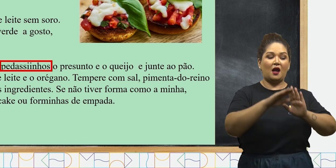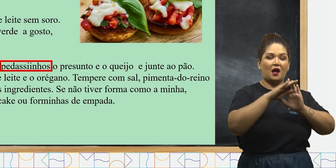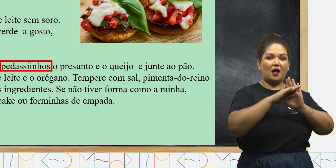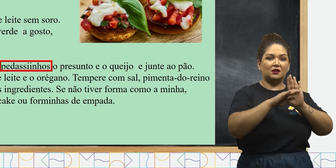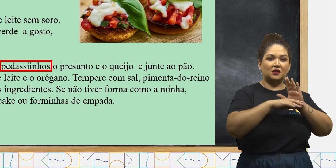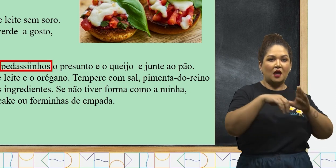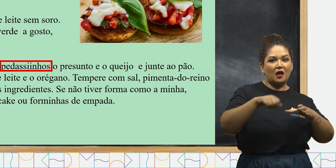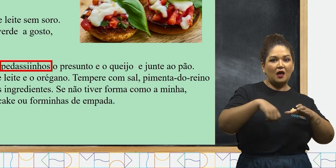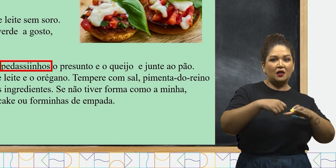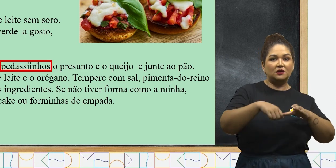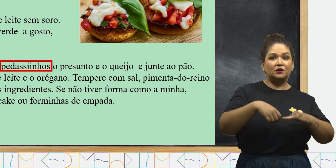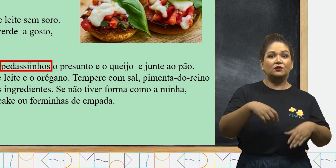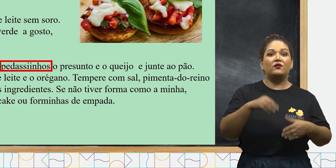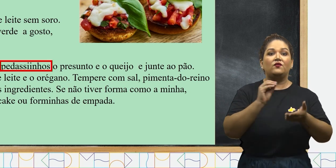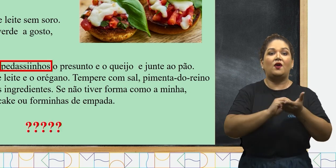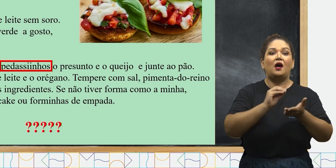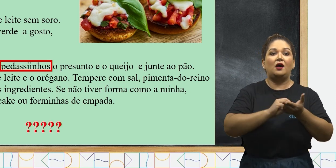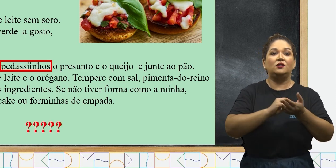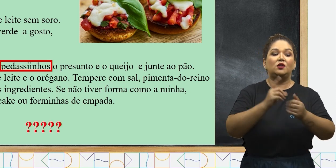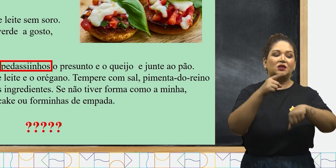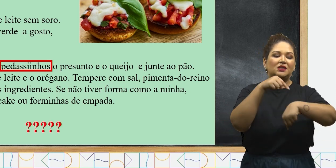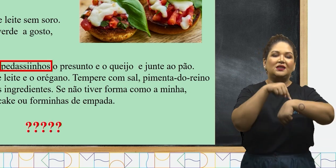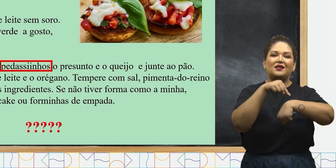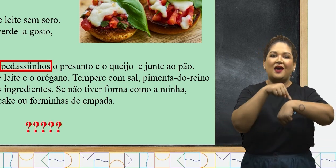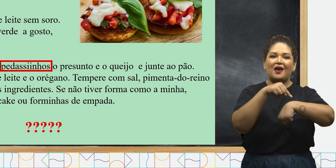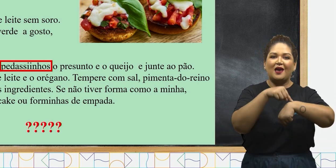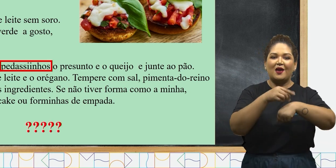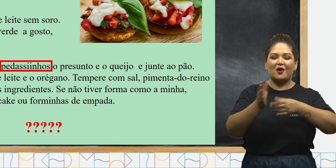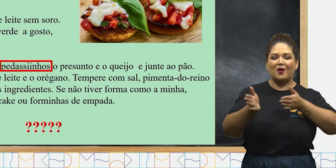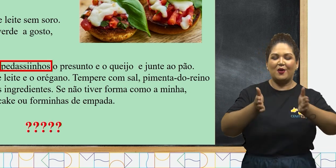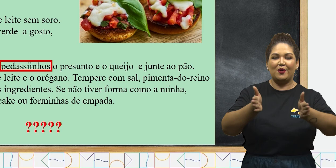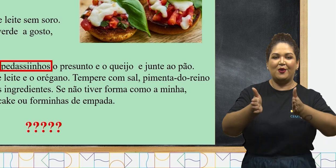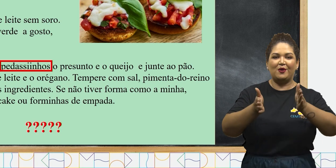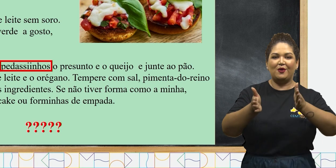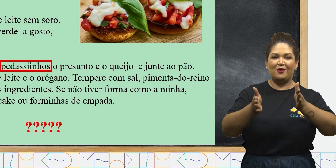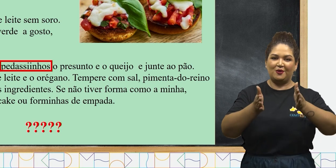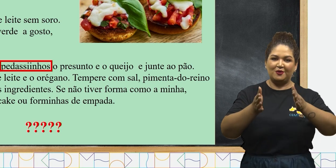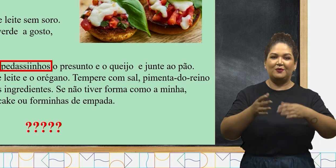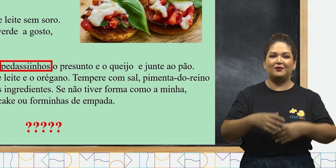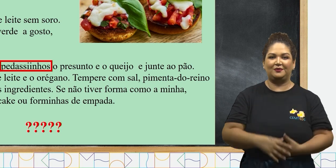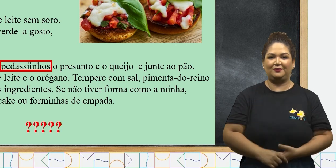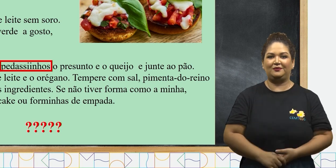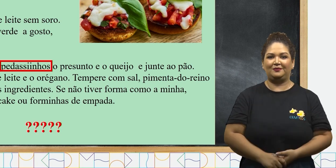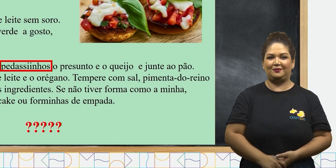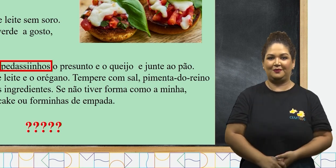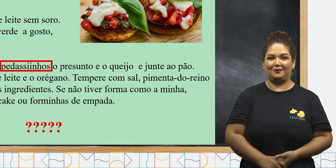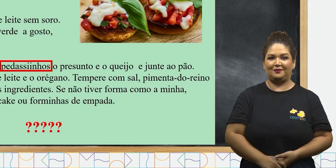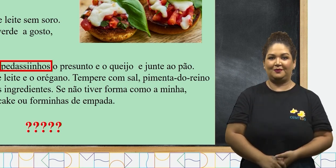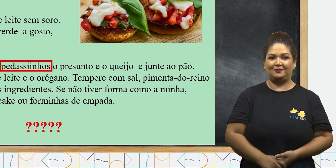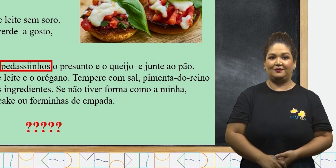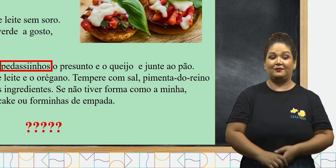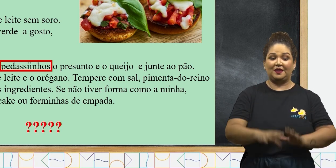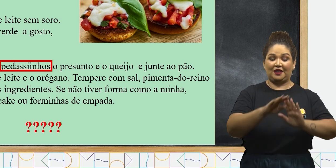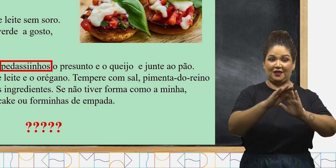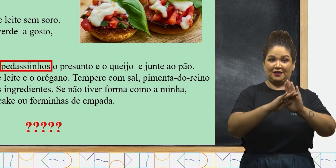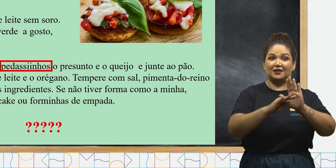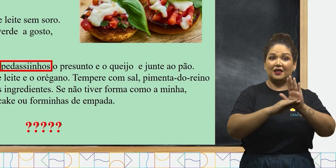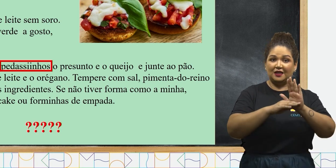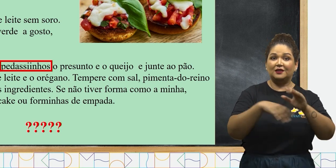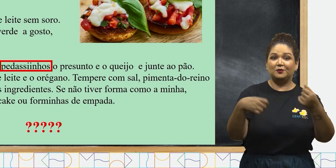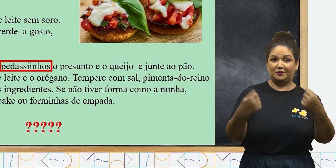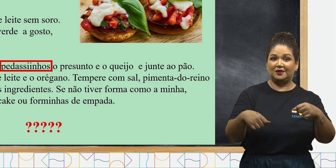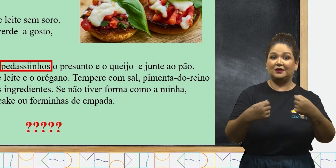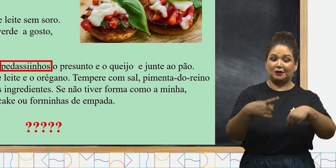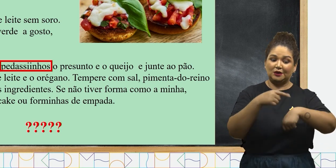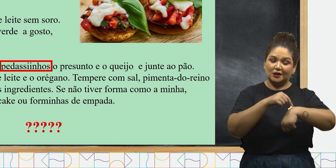de quanto tempo deve estar no forno. Toda receita tem essa informação. A receita